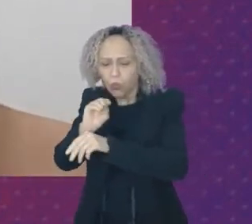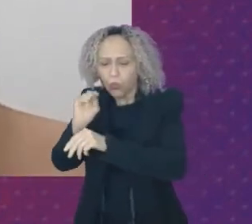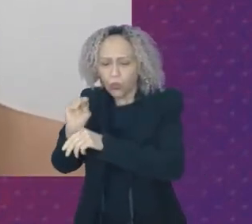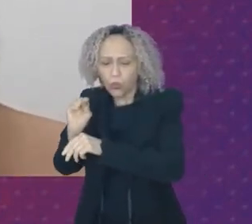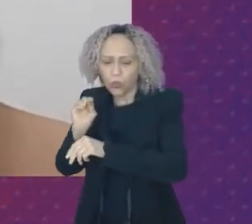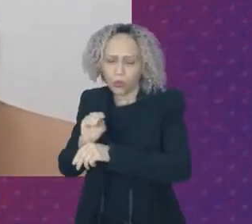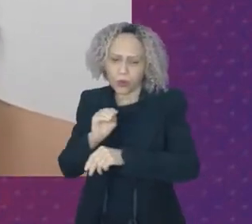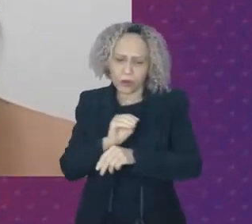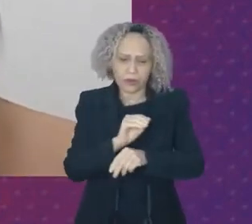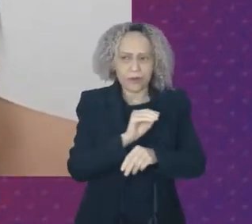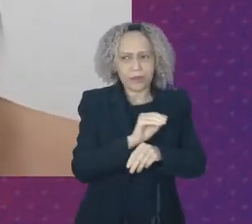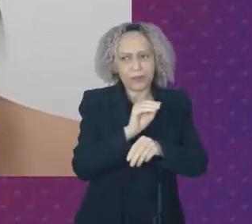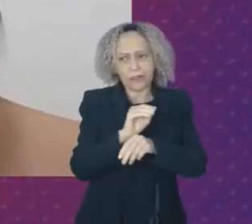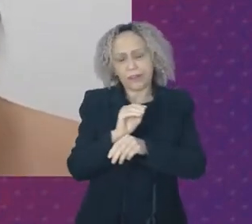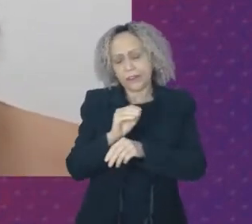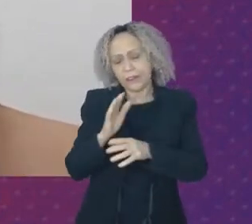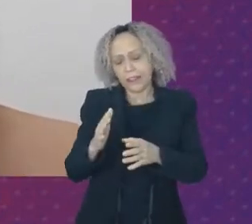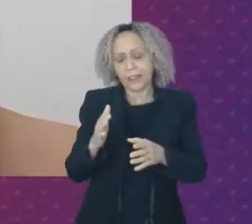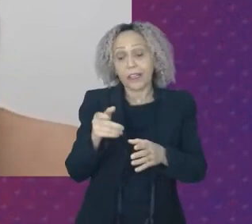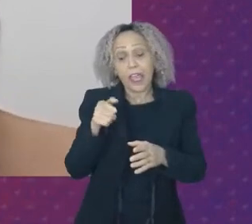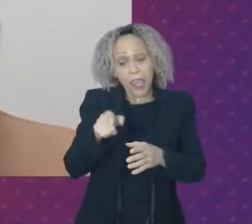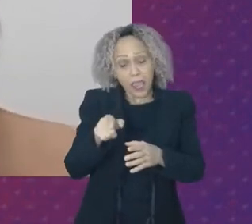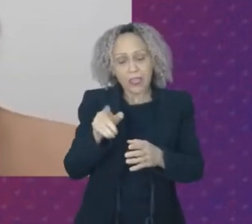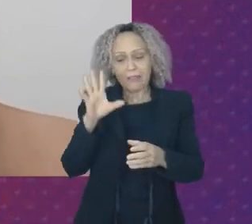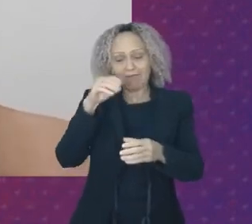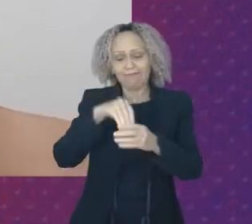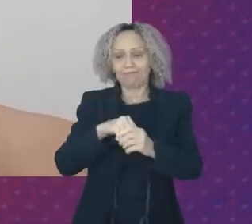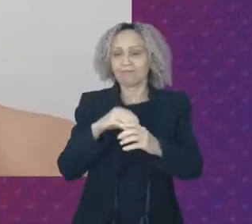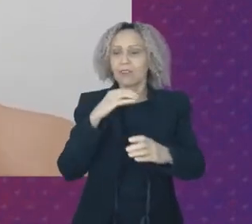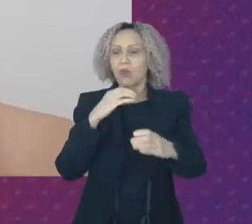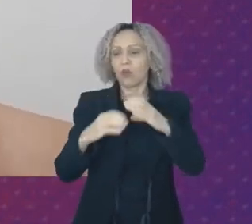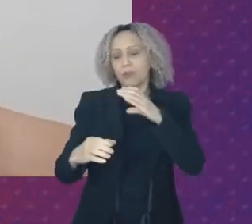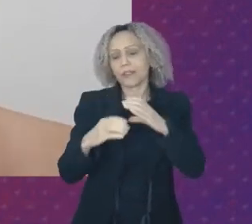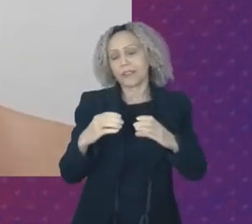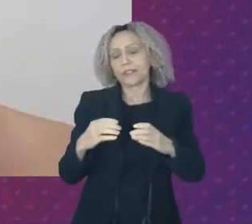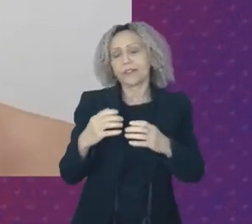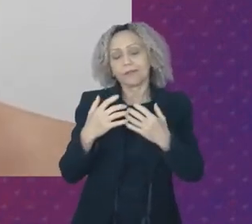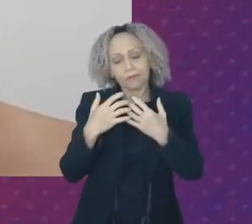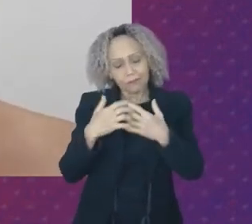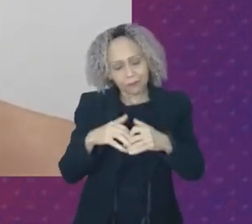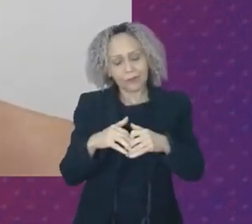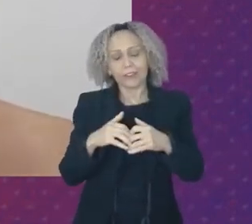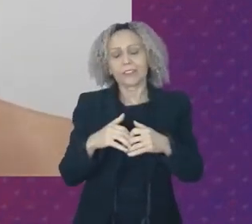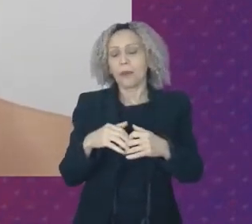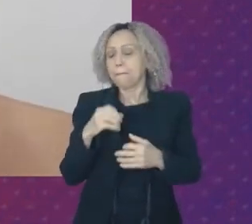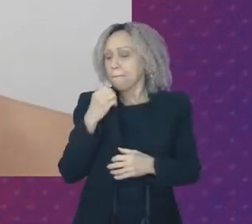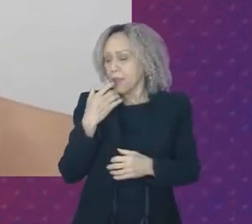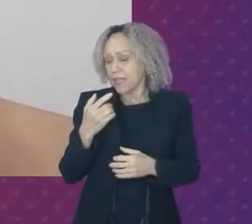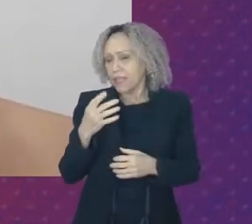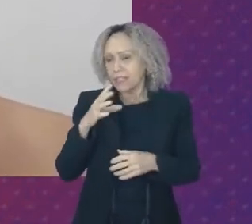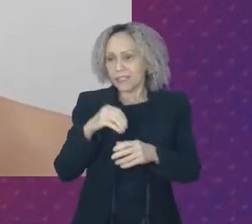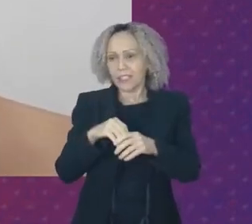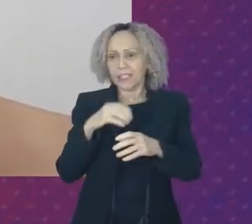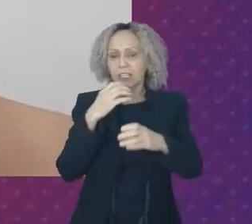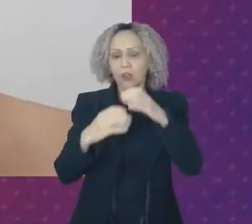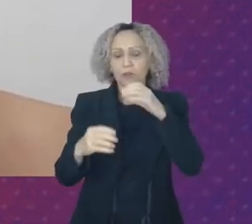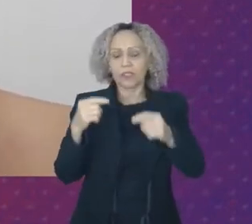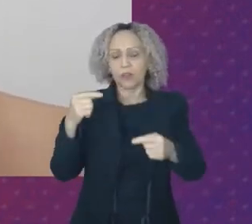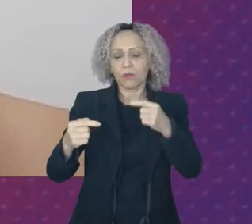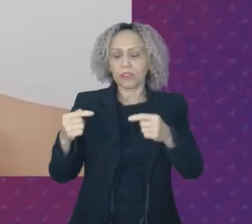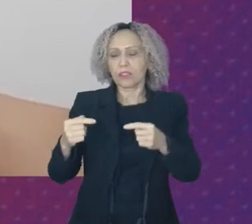no posicionamento da comunicação. E isso funciona muito bem para a comunicação política, porque as